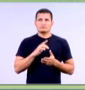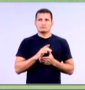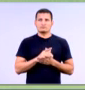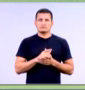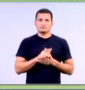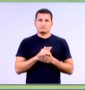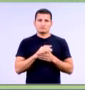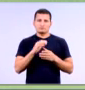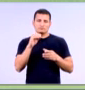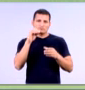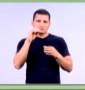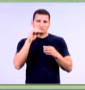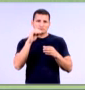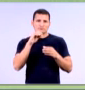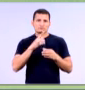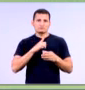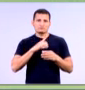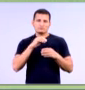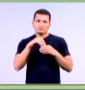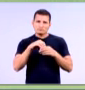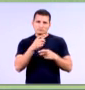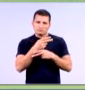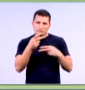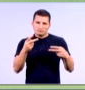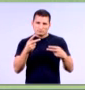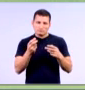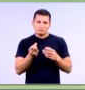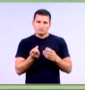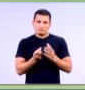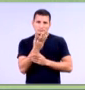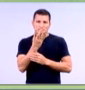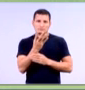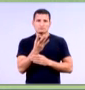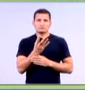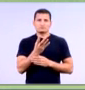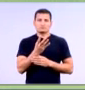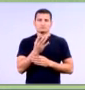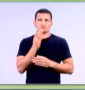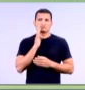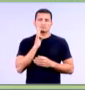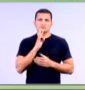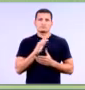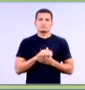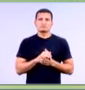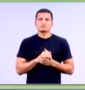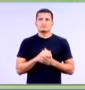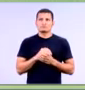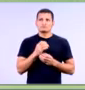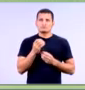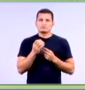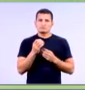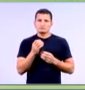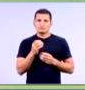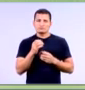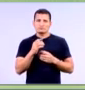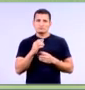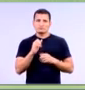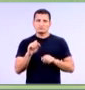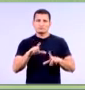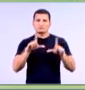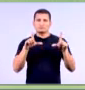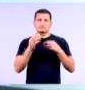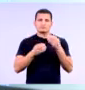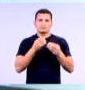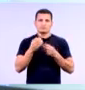no momento em que um objeto é criado. Legal. E quem executa ele? Ele é executado